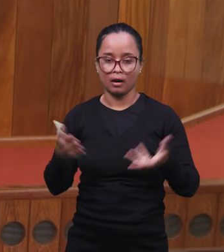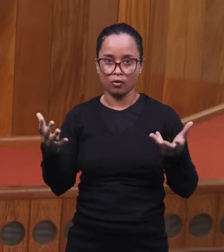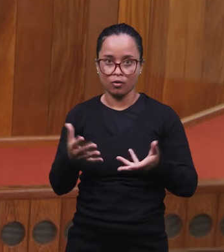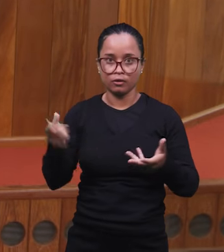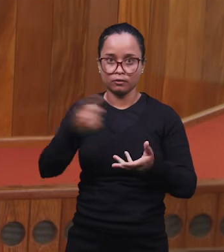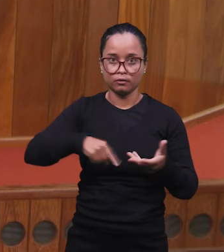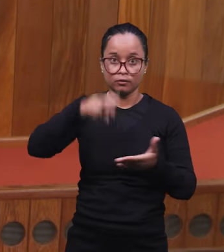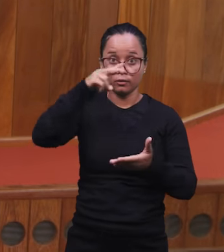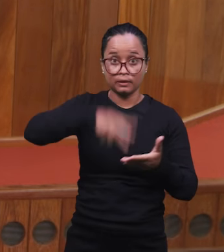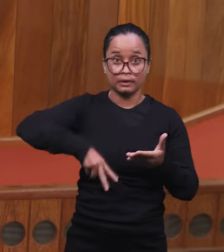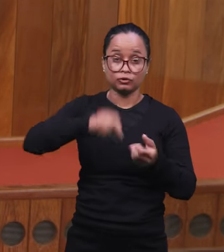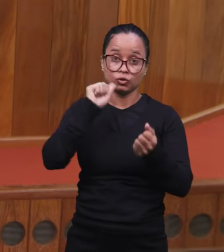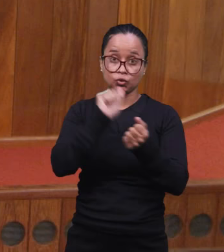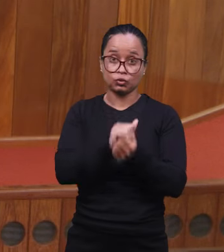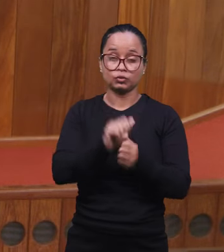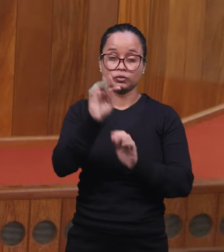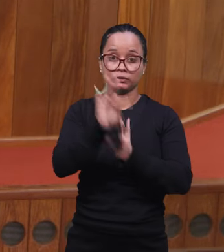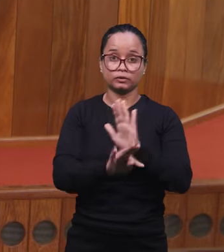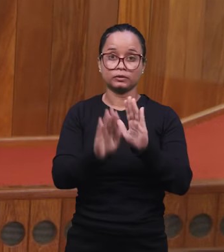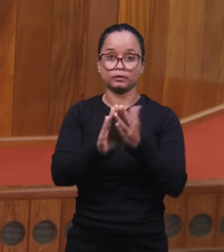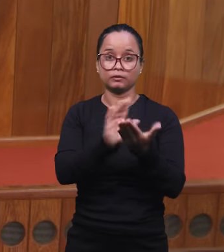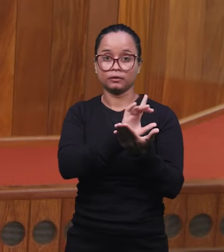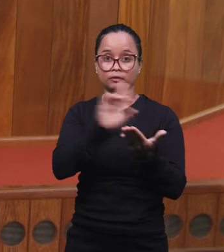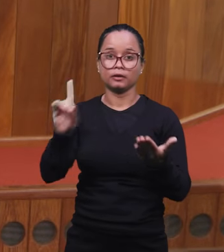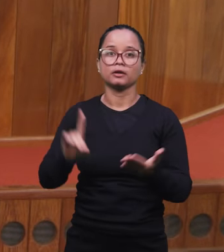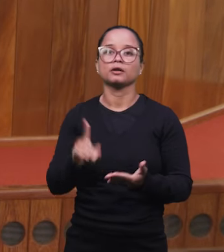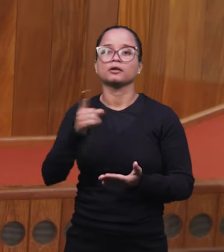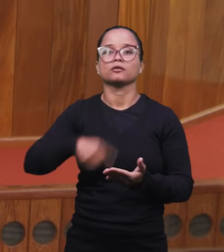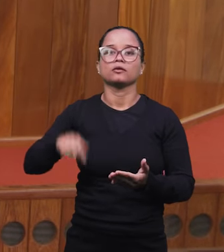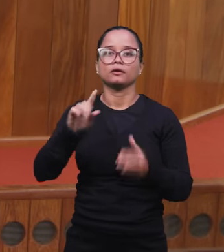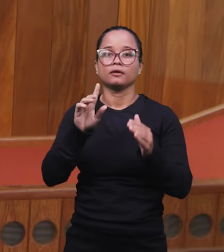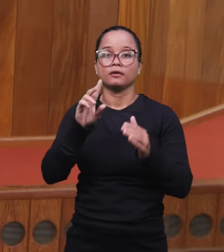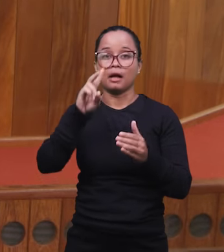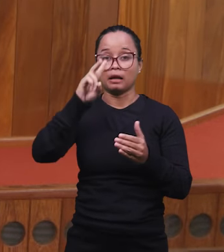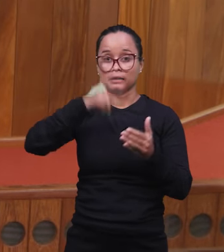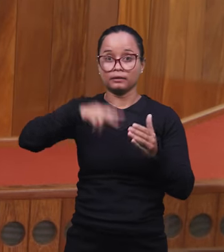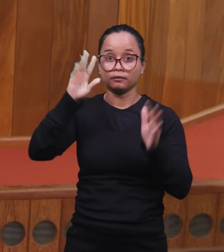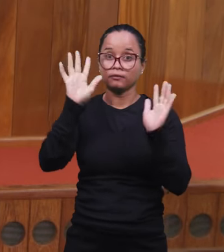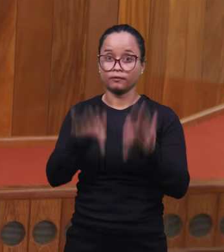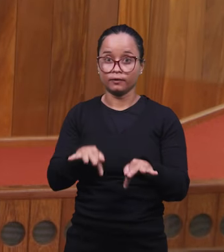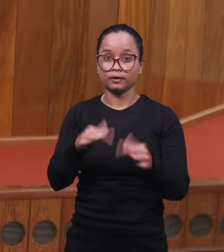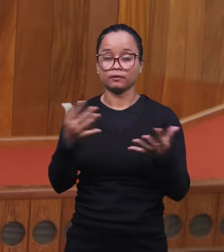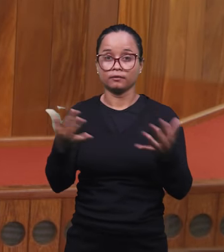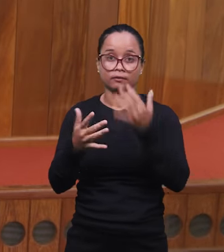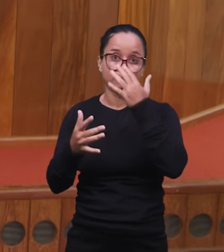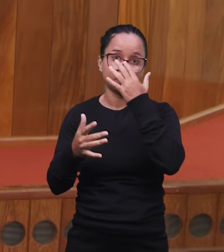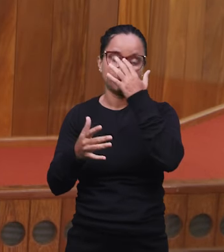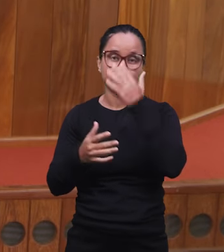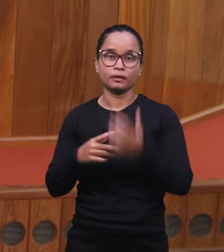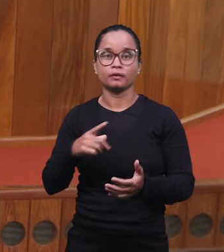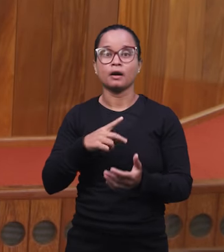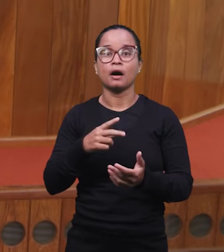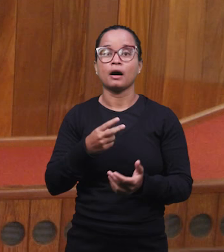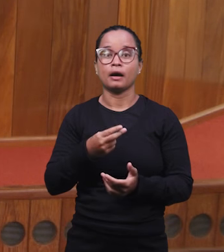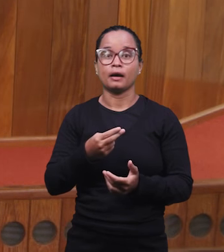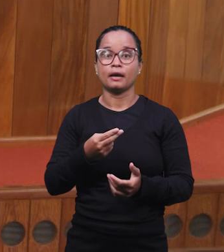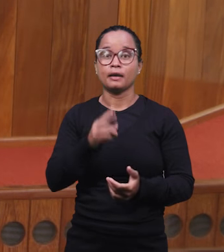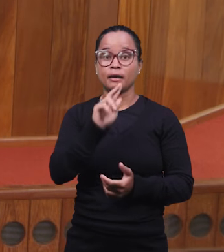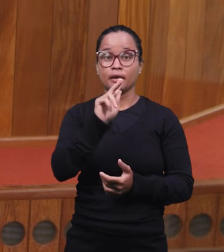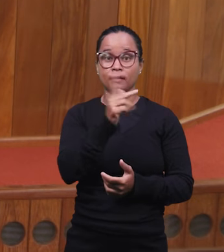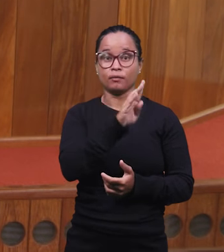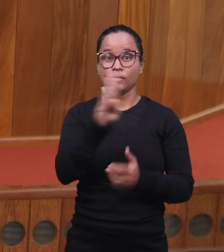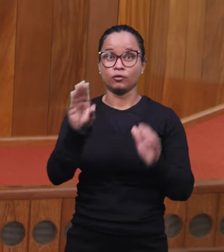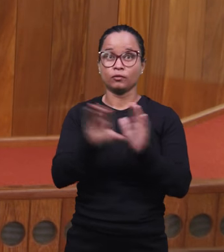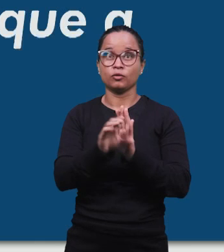agora um texto bíblico que o Senhor revelou, que nós lêssemos no final deste culto, desta live. E este texto está na carta aos Hebreus, capítulo